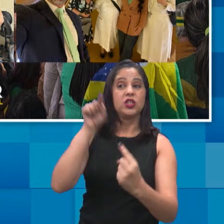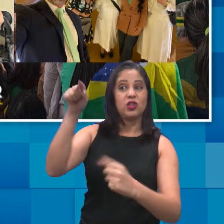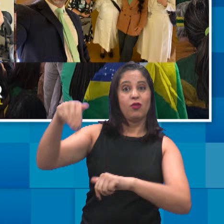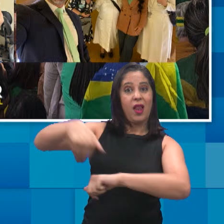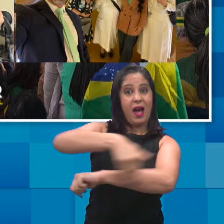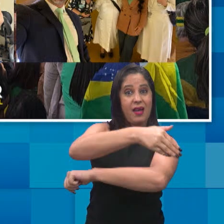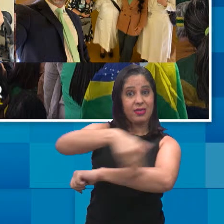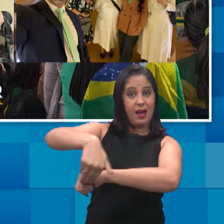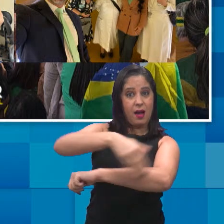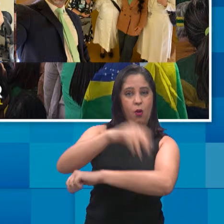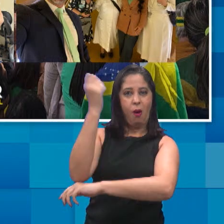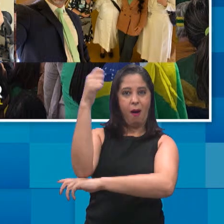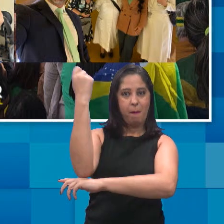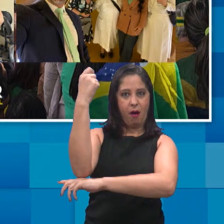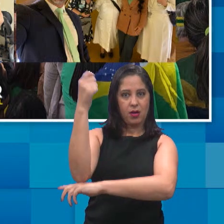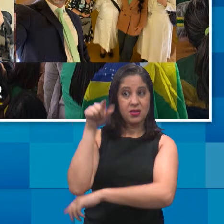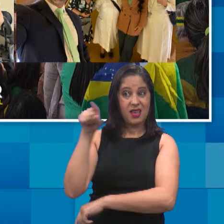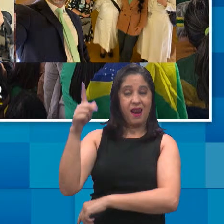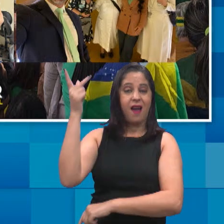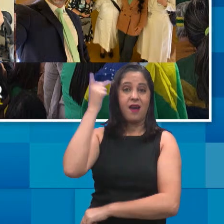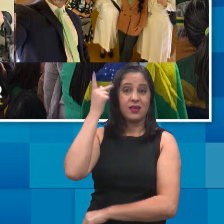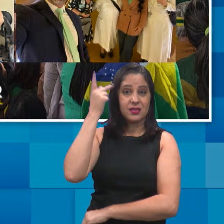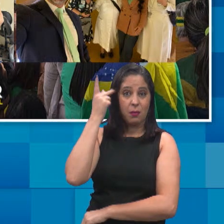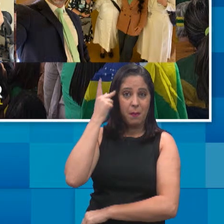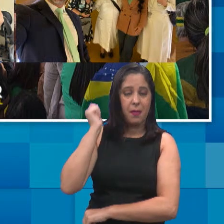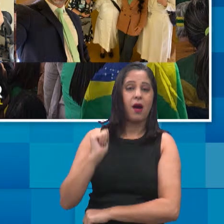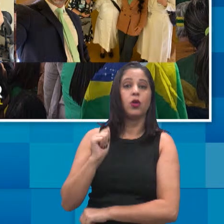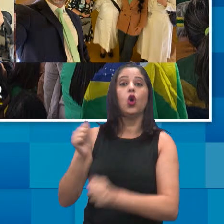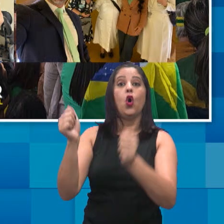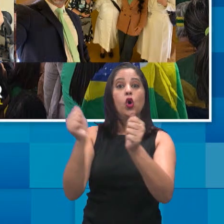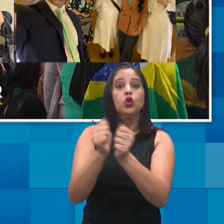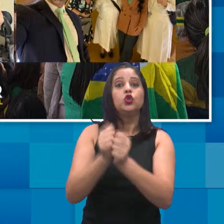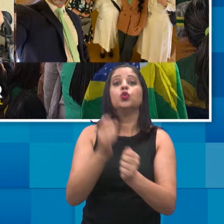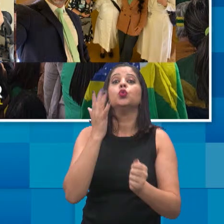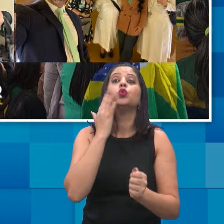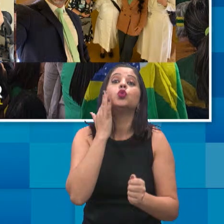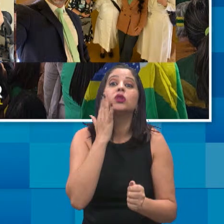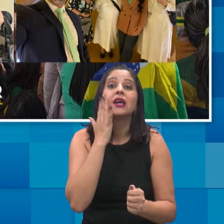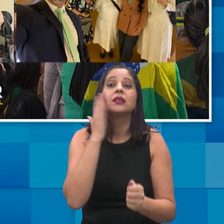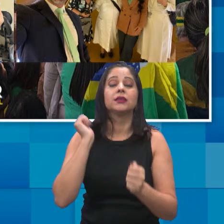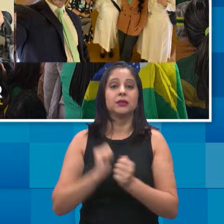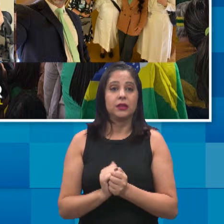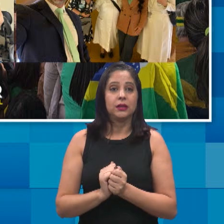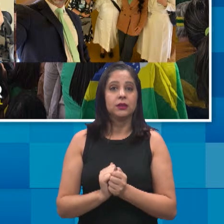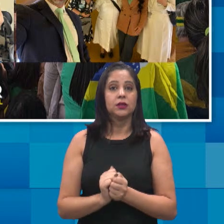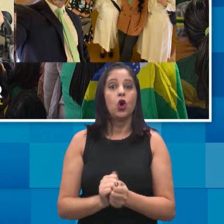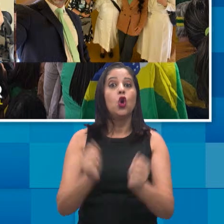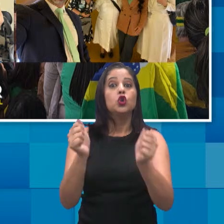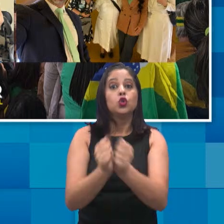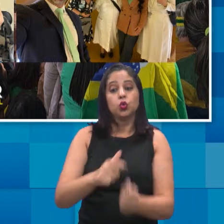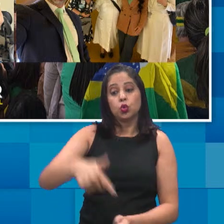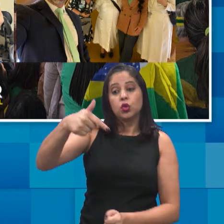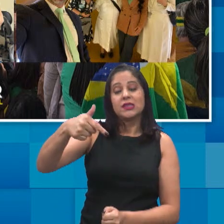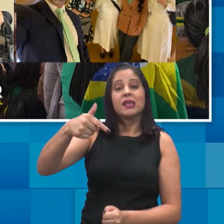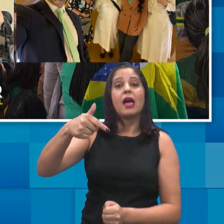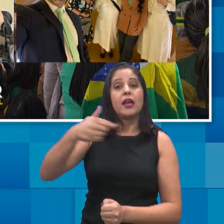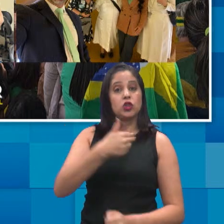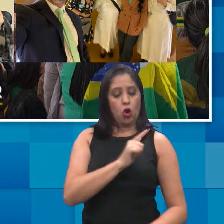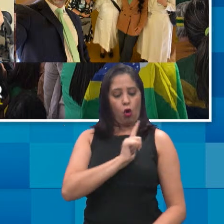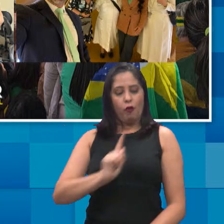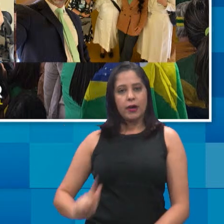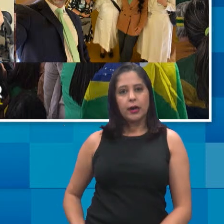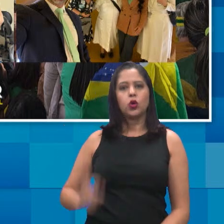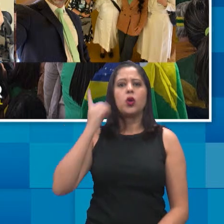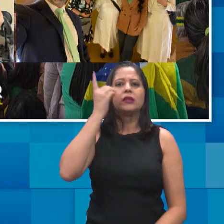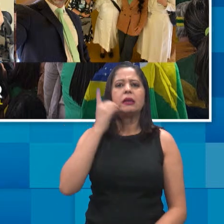ao lado do nosso governador Tarcísio, ao lado de governadores, 7 governadores, senadores, deputados estaduais,